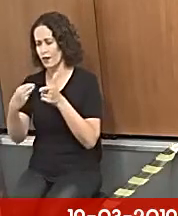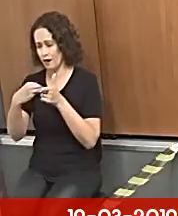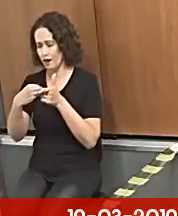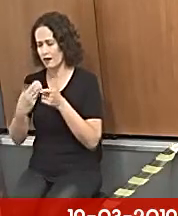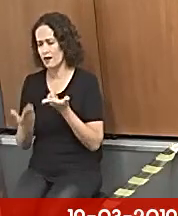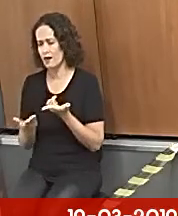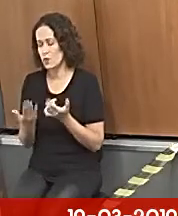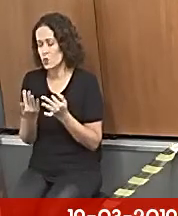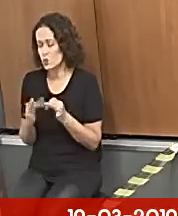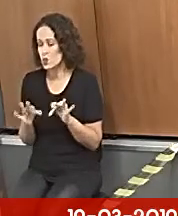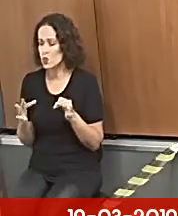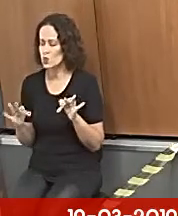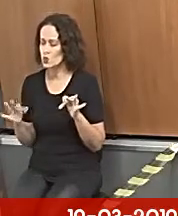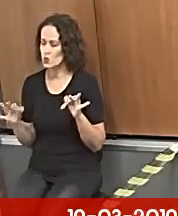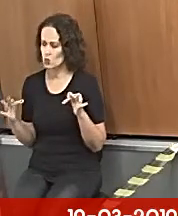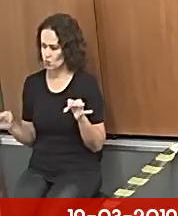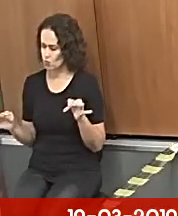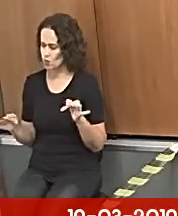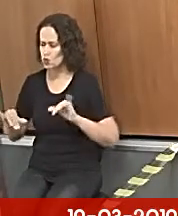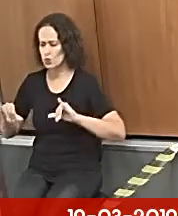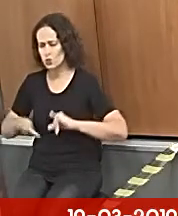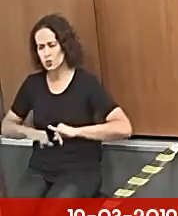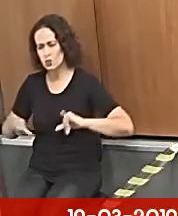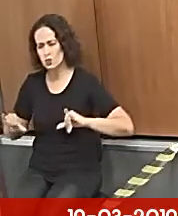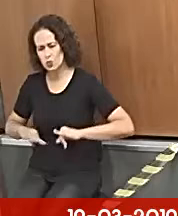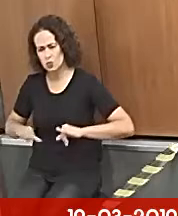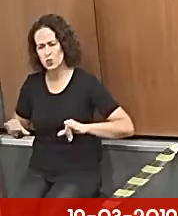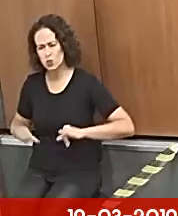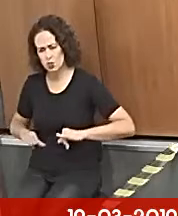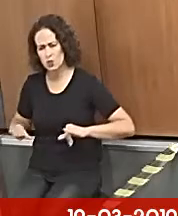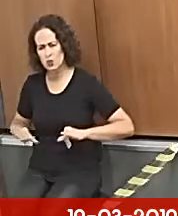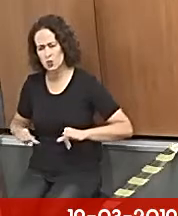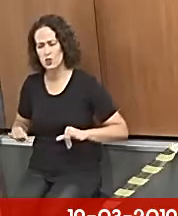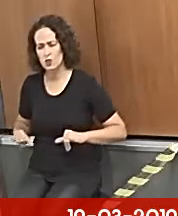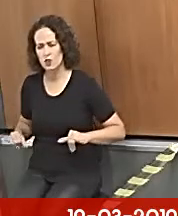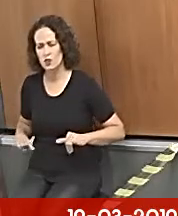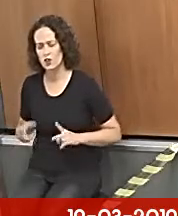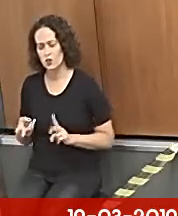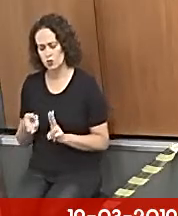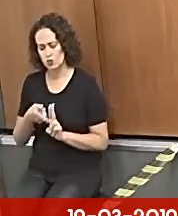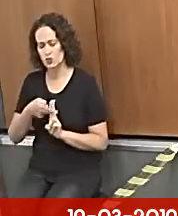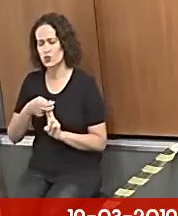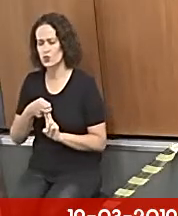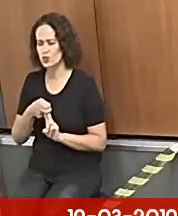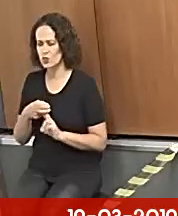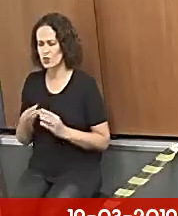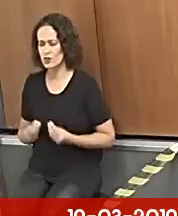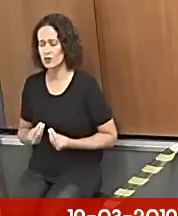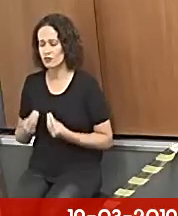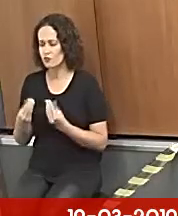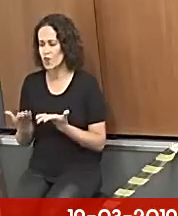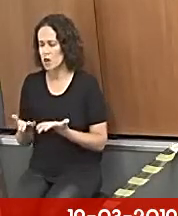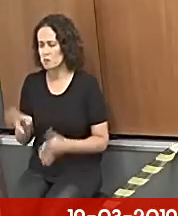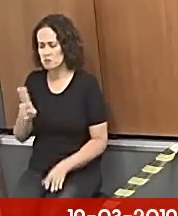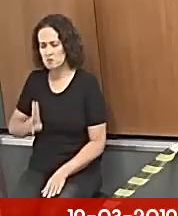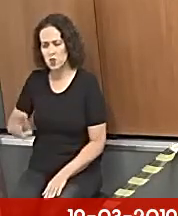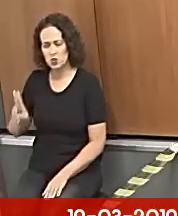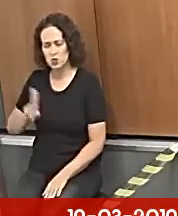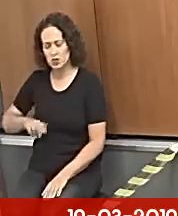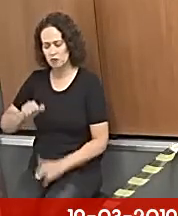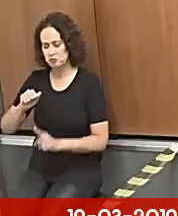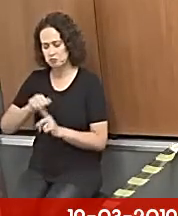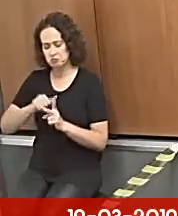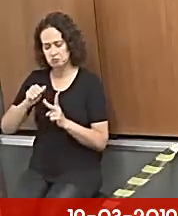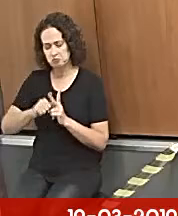né eles sofrem muito machucam e o que o sus dá não dá para usar durante todo mês tem